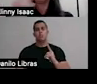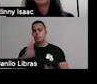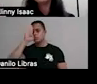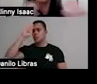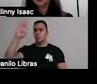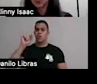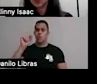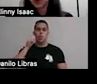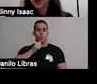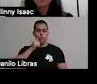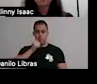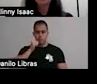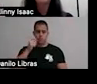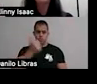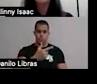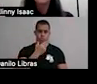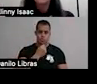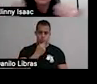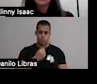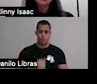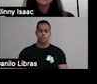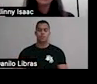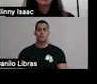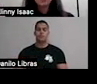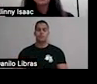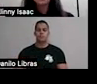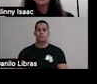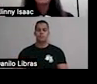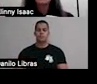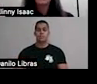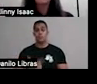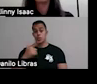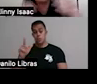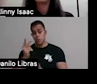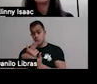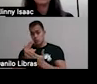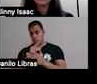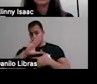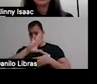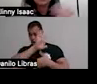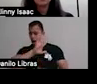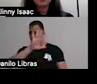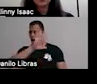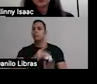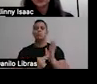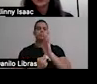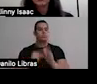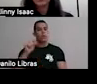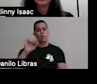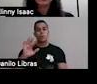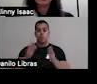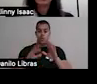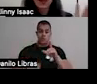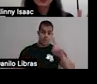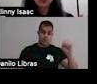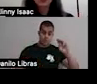em mulheres do que em homens. Nesse outro mapa, a gente consegue observar a prevalência a cada 100 mil, né,